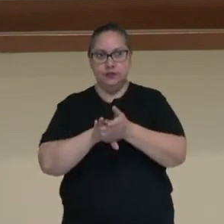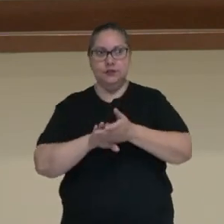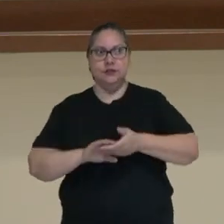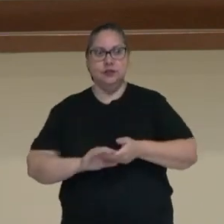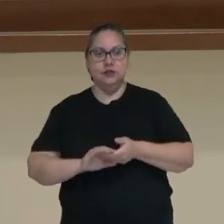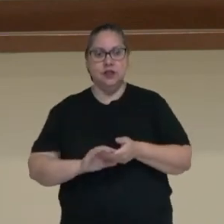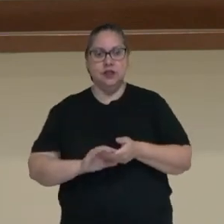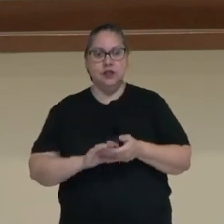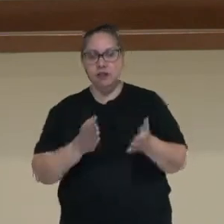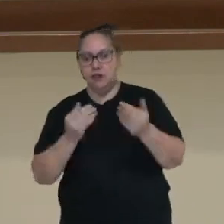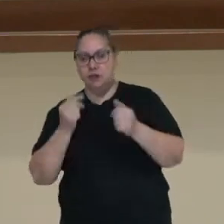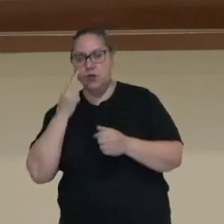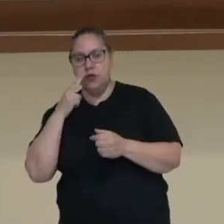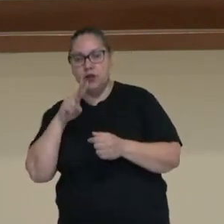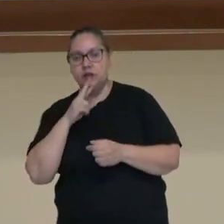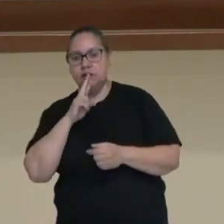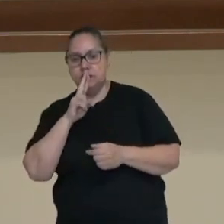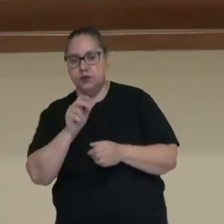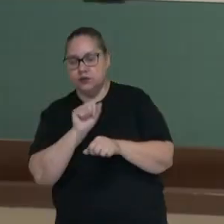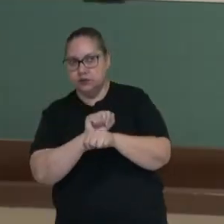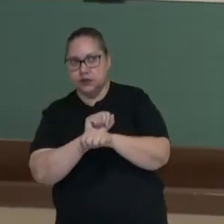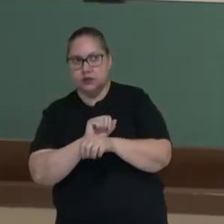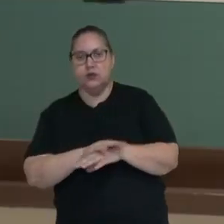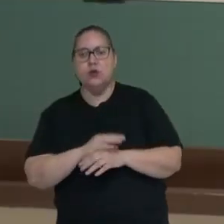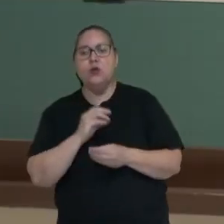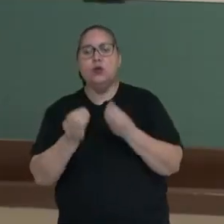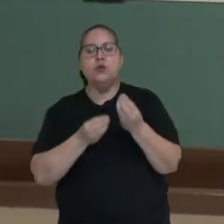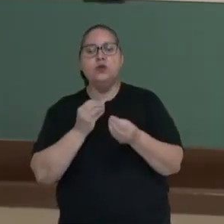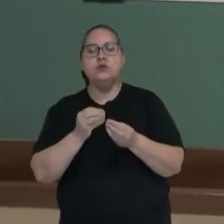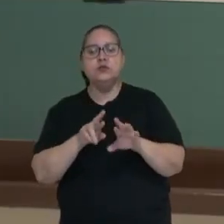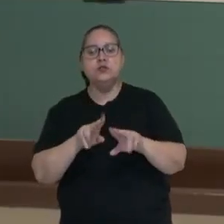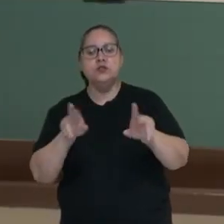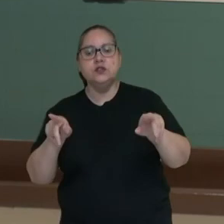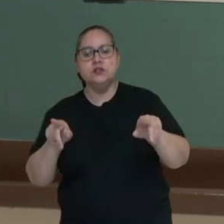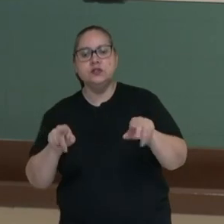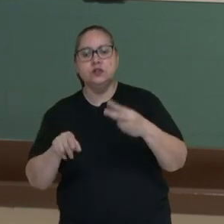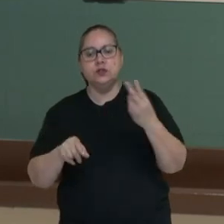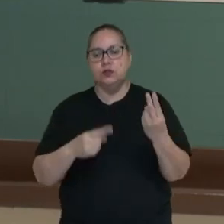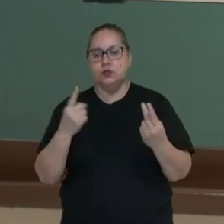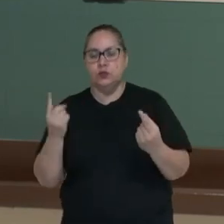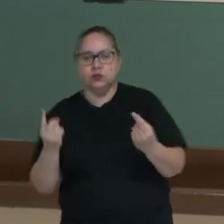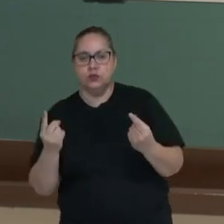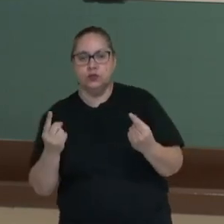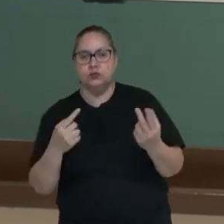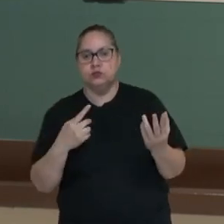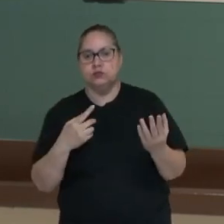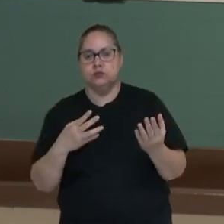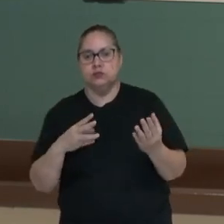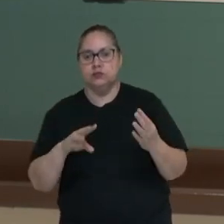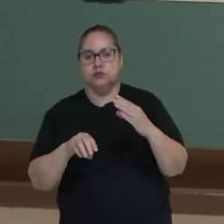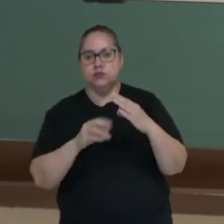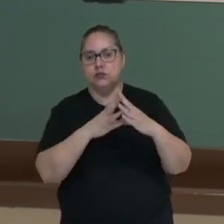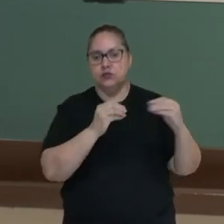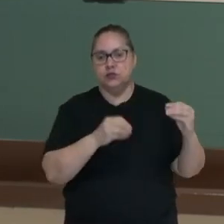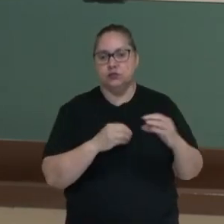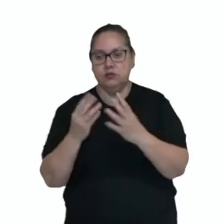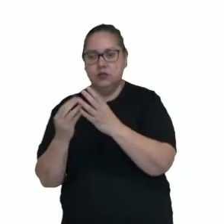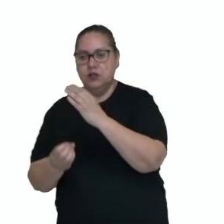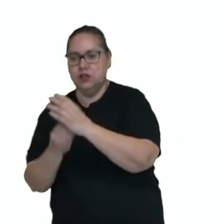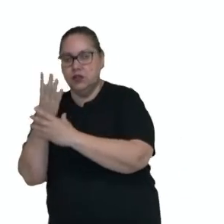Voltamos e vamos dar uma olhada na resposta esperada? Então, como que você diferencia uma mistura homogênea de uma mistura